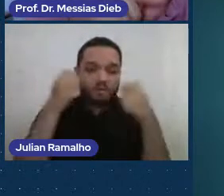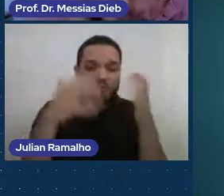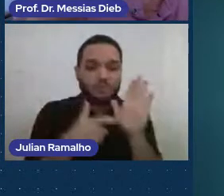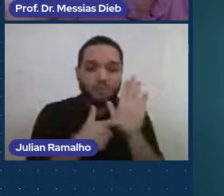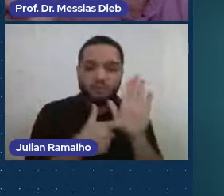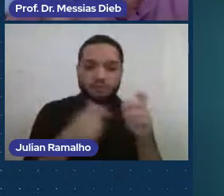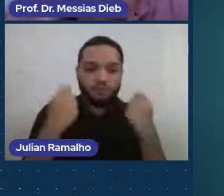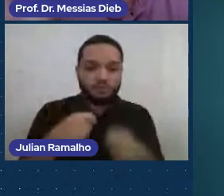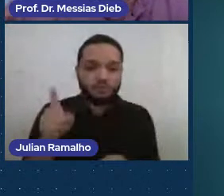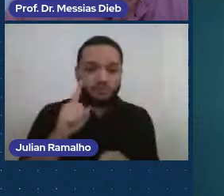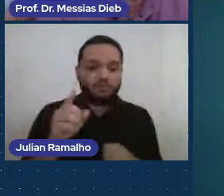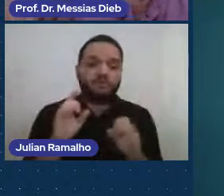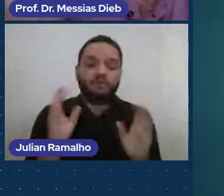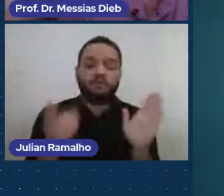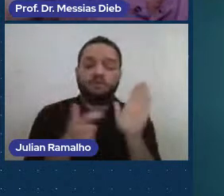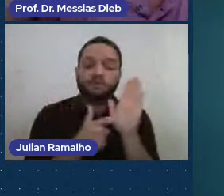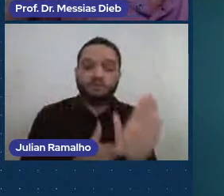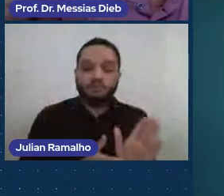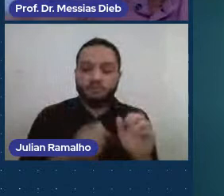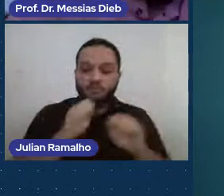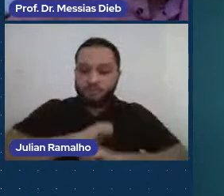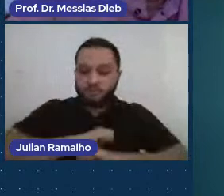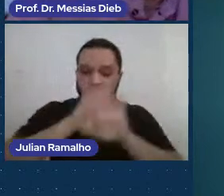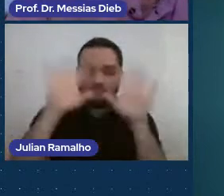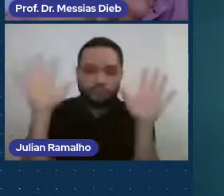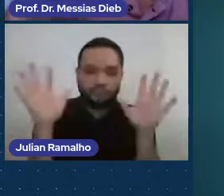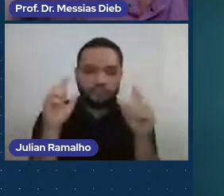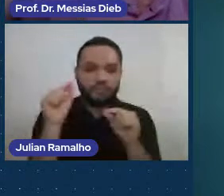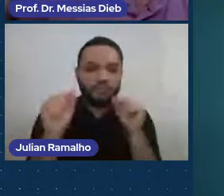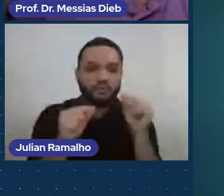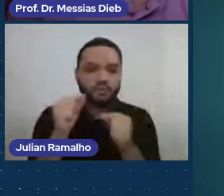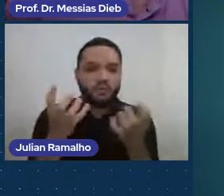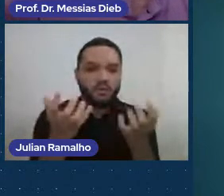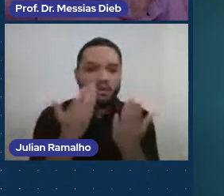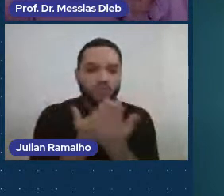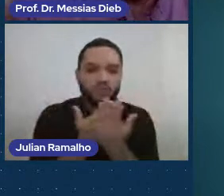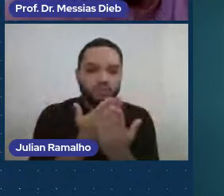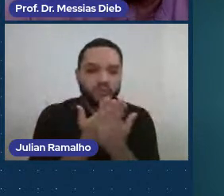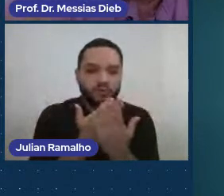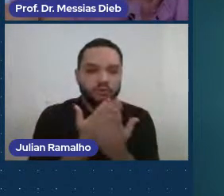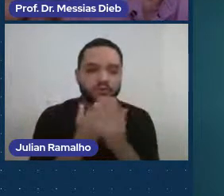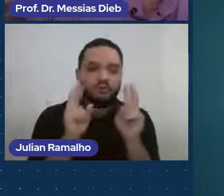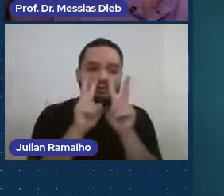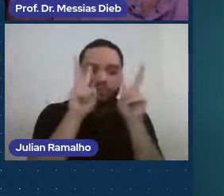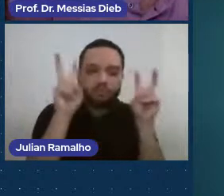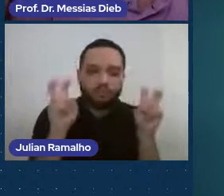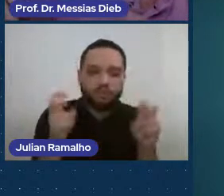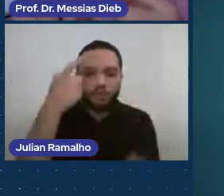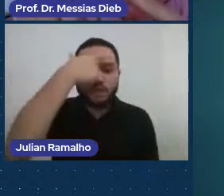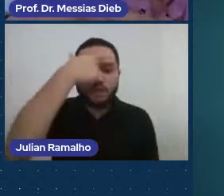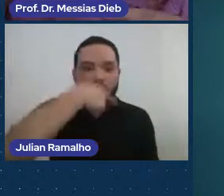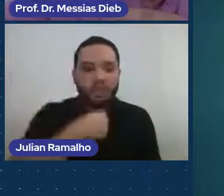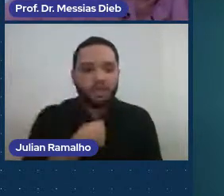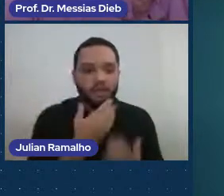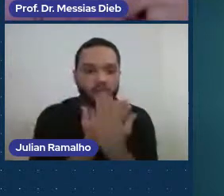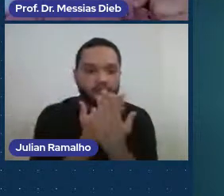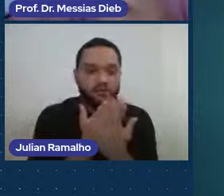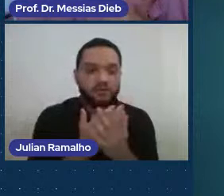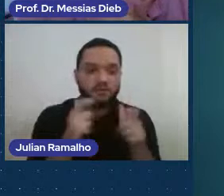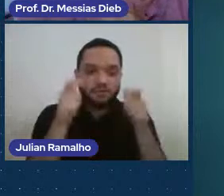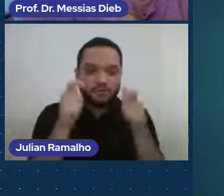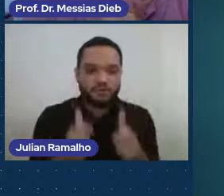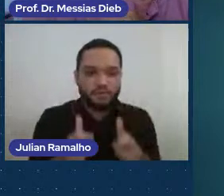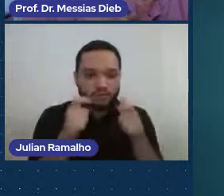estou dizendo exatamente com clareza o que eu quero estudar, sobre quem eu quero estudar e onde